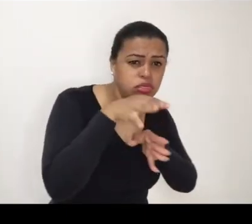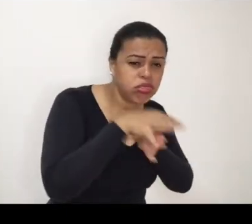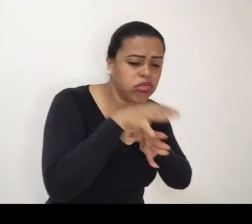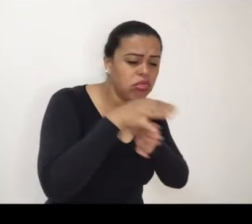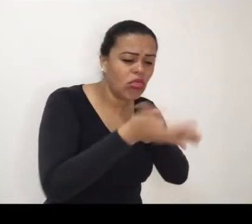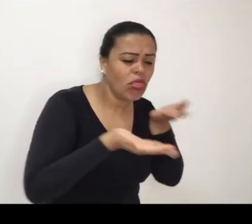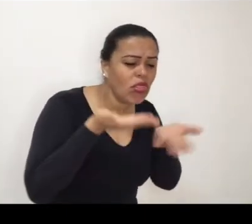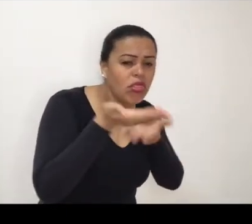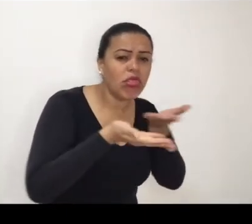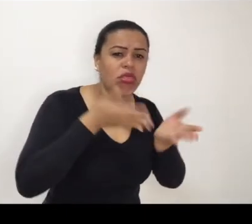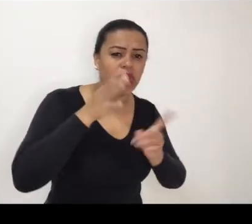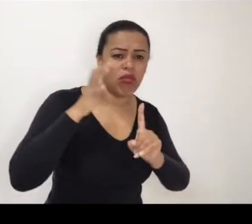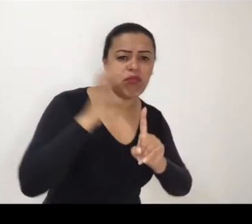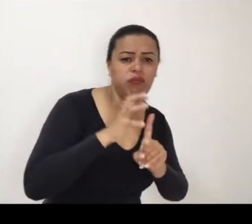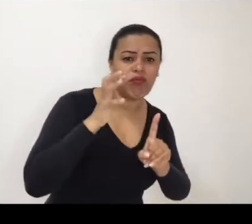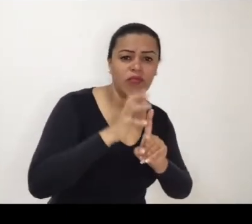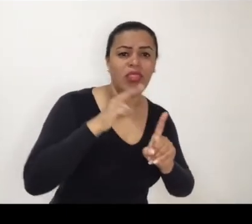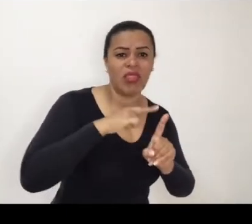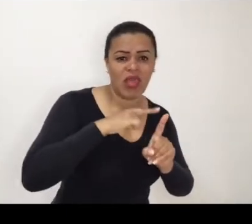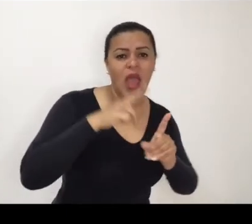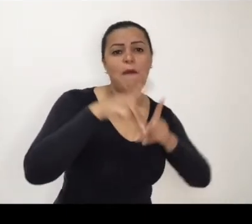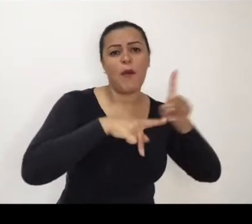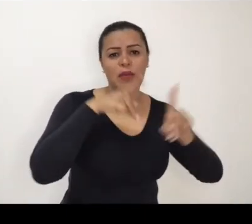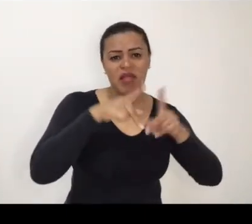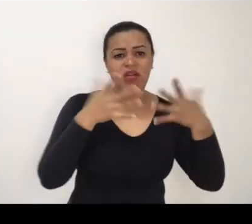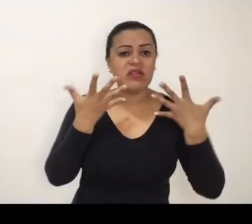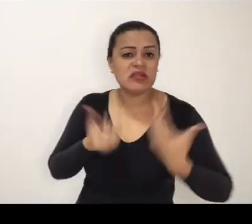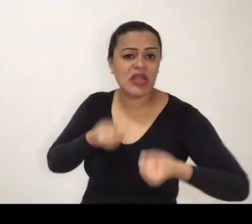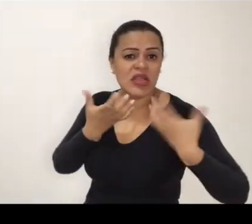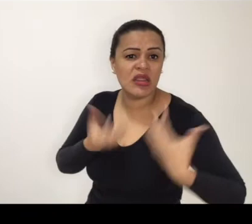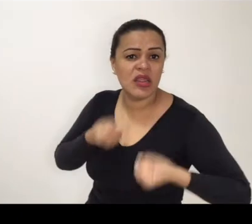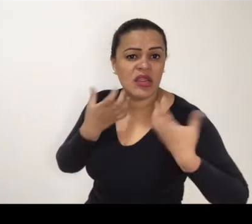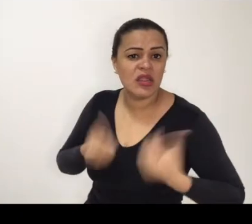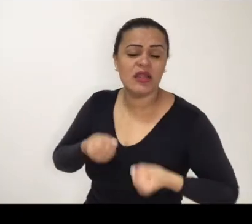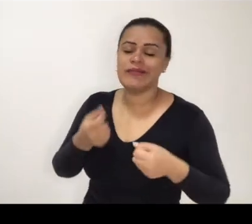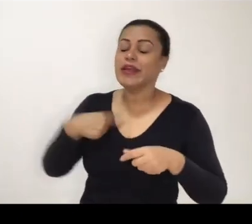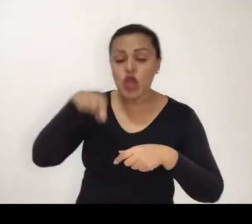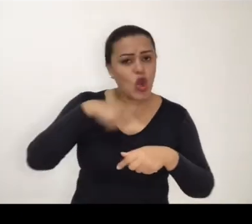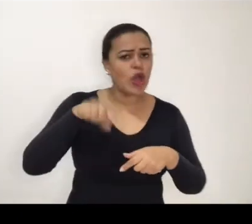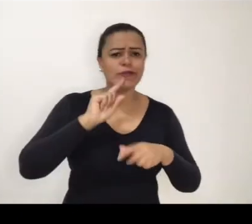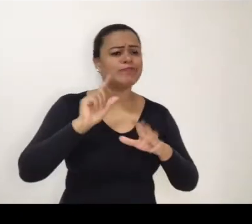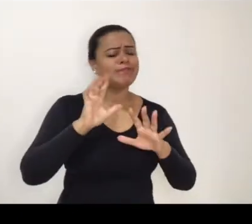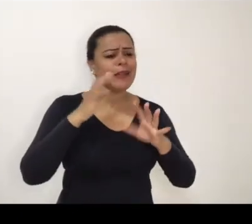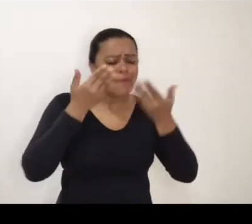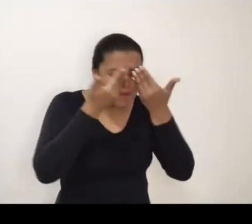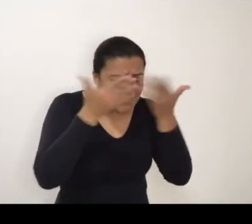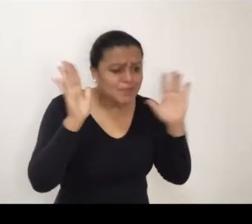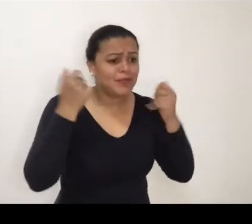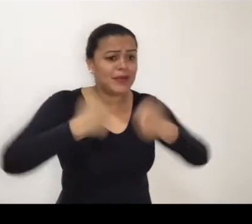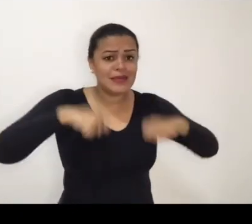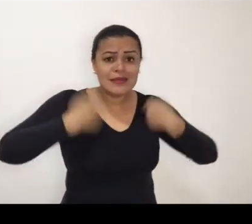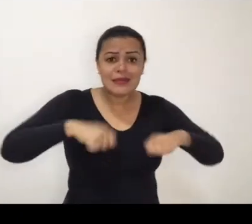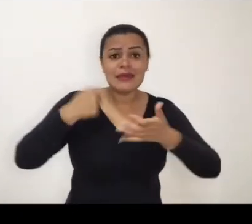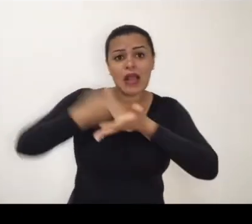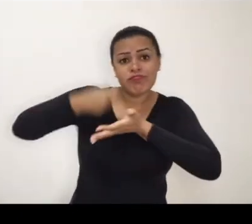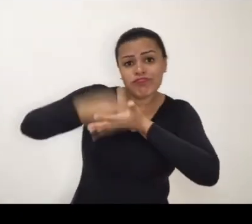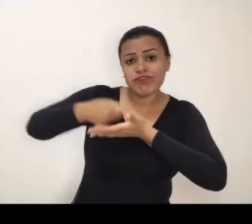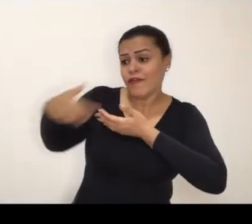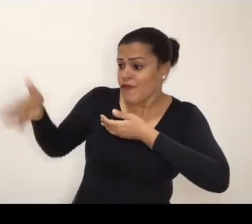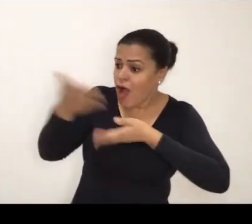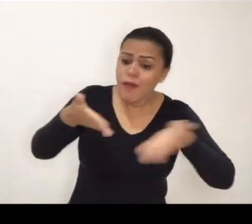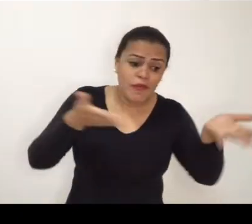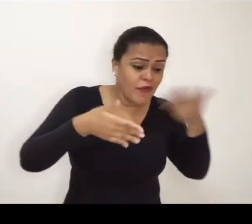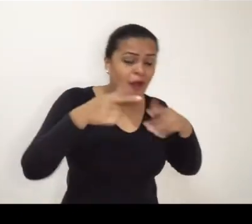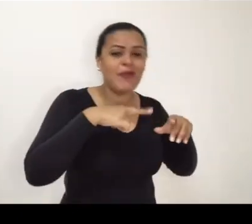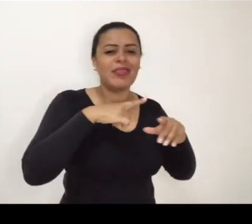e ser levada. A gente inventou várias coisas e começamos a fazer as pessoas acreditarem que cada um defendia uma forma